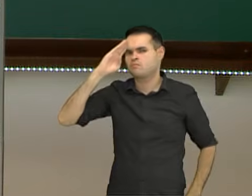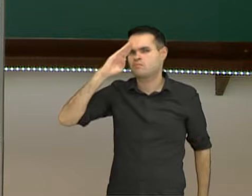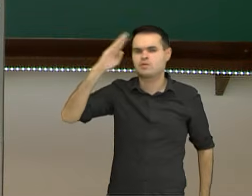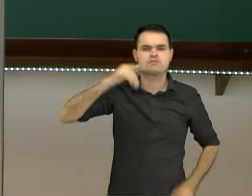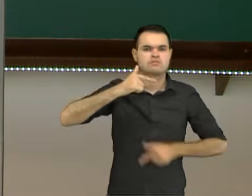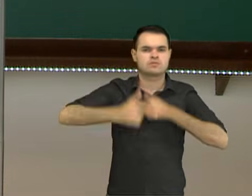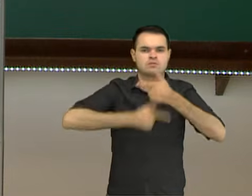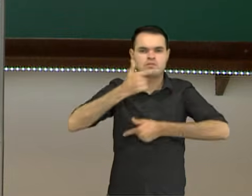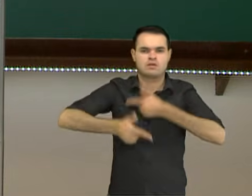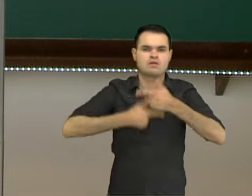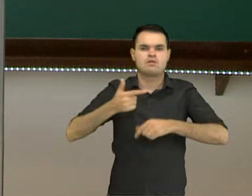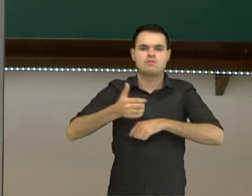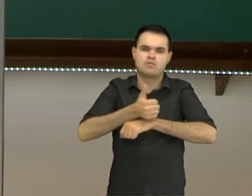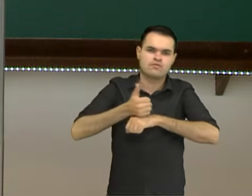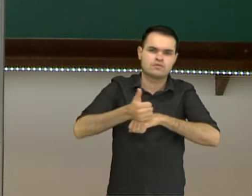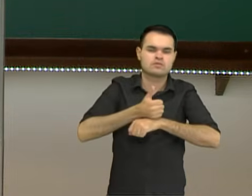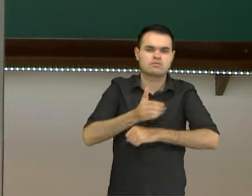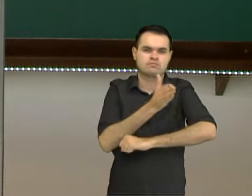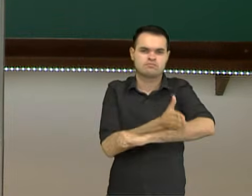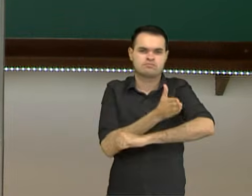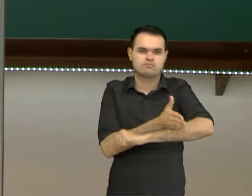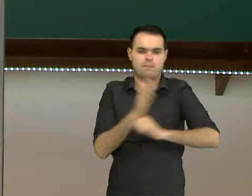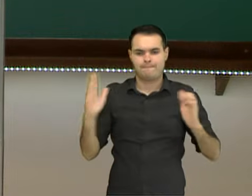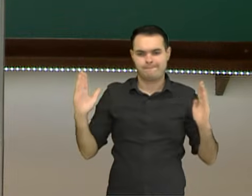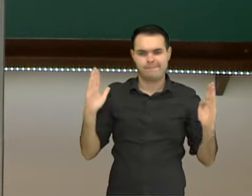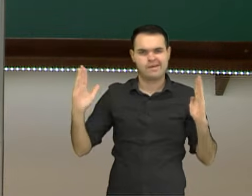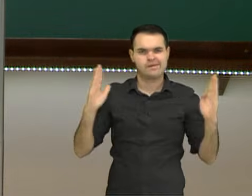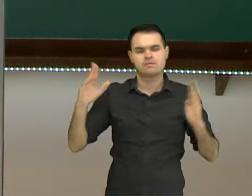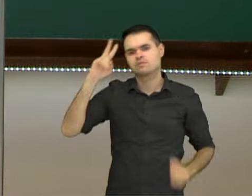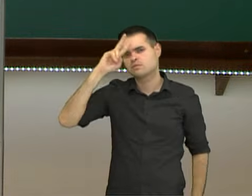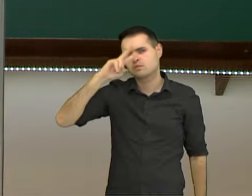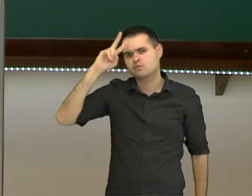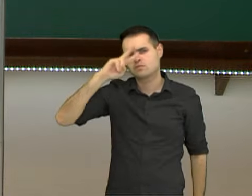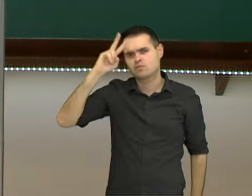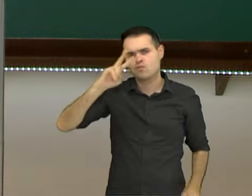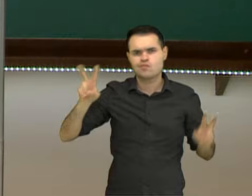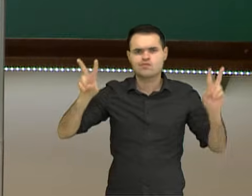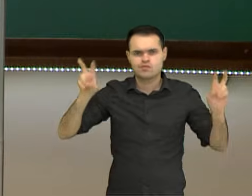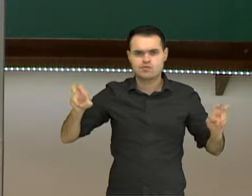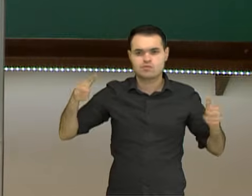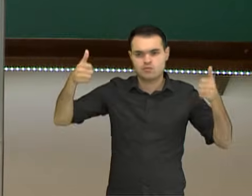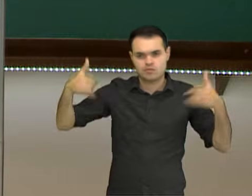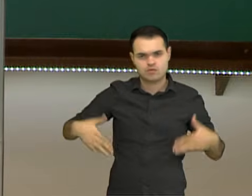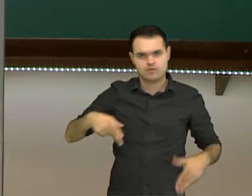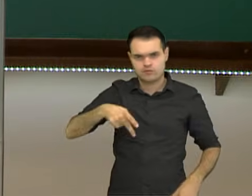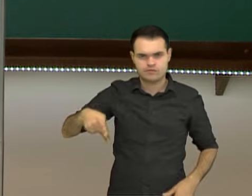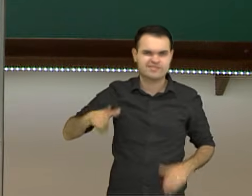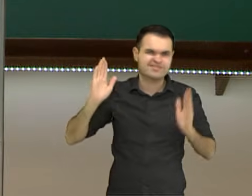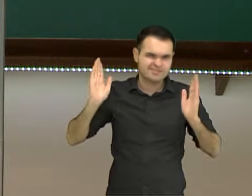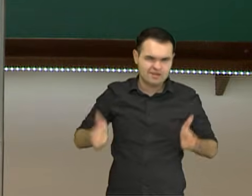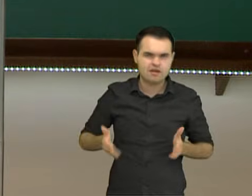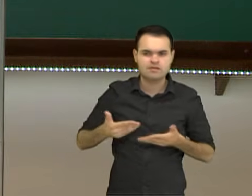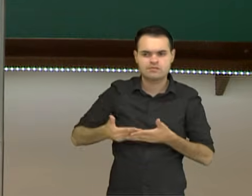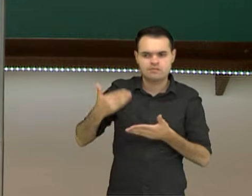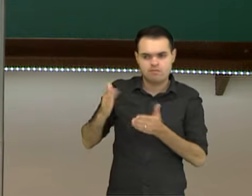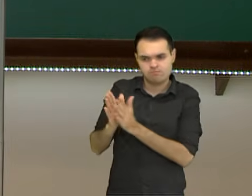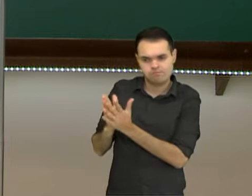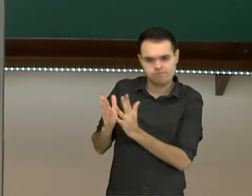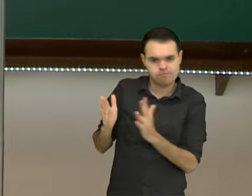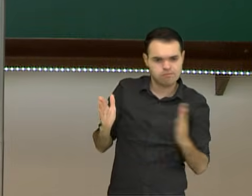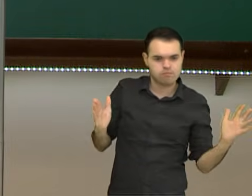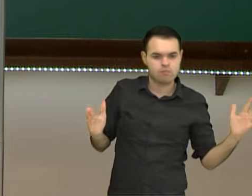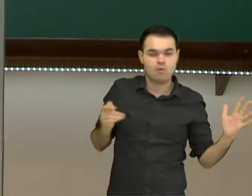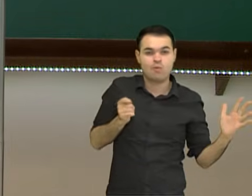principais profissões da Idade Média, esse período da história, como o professor explicou para vocês, que é um período longo, né? São quase